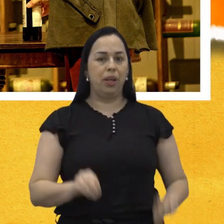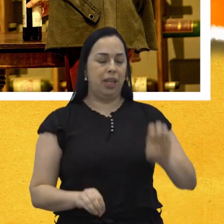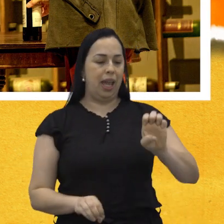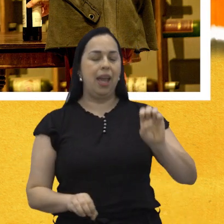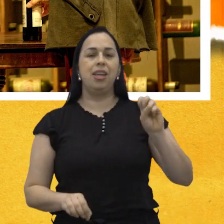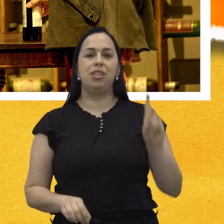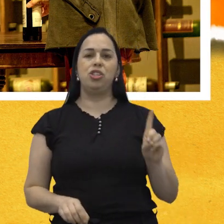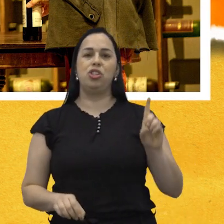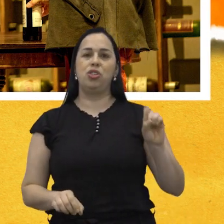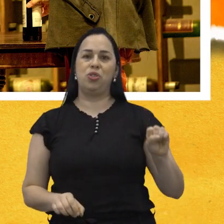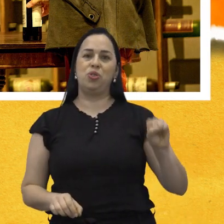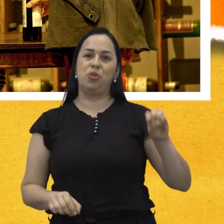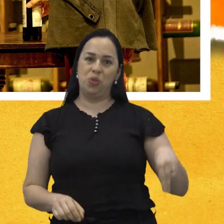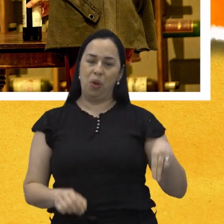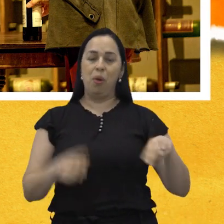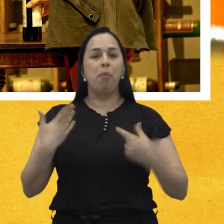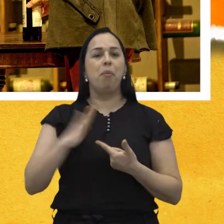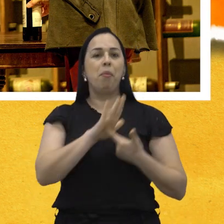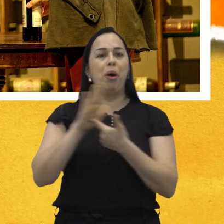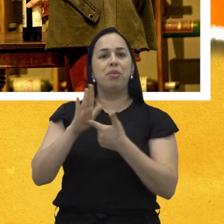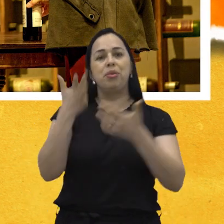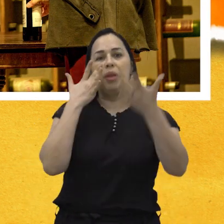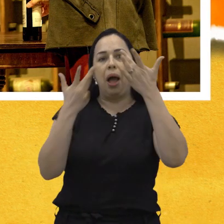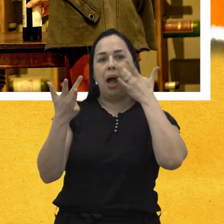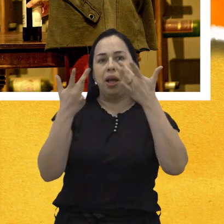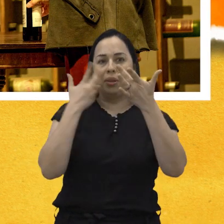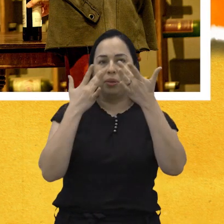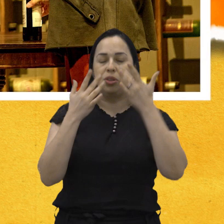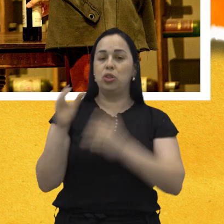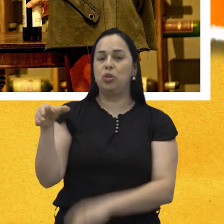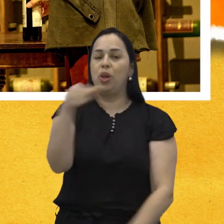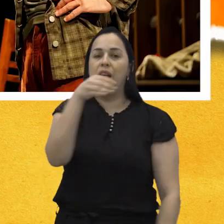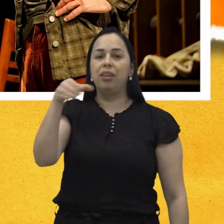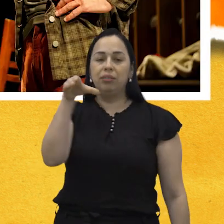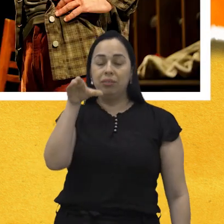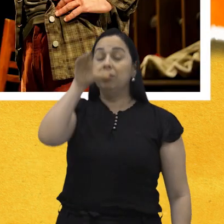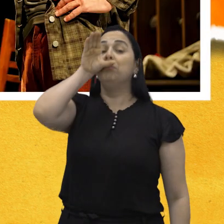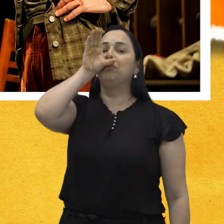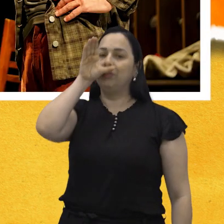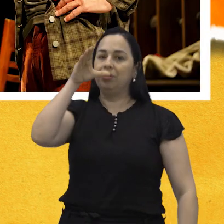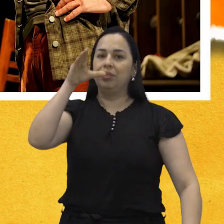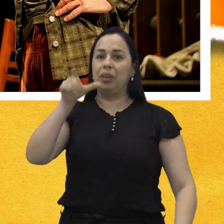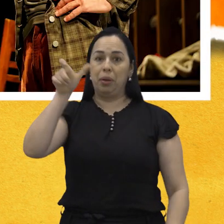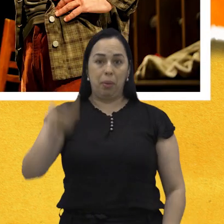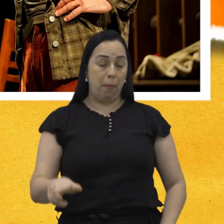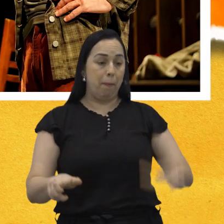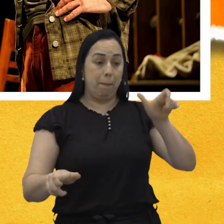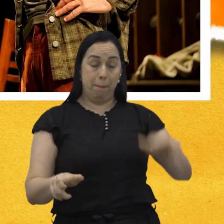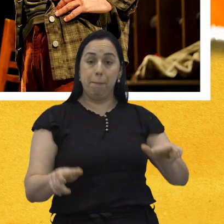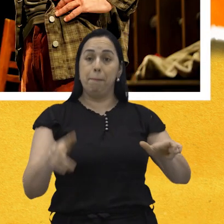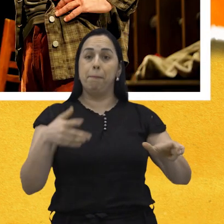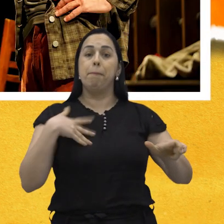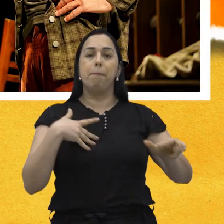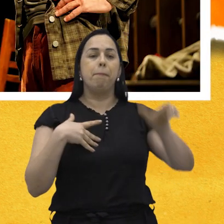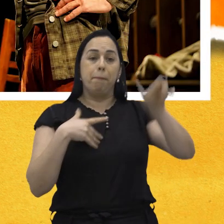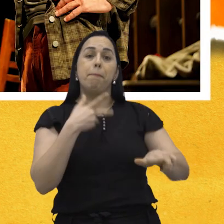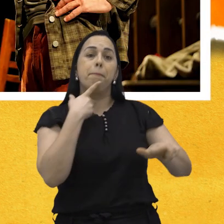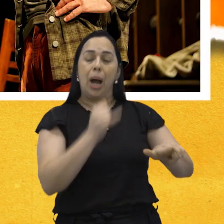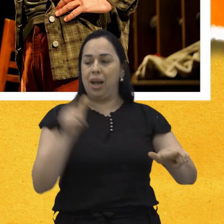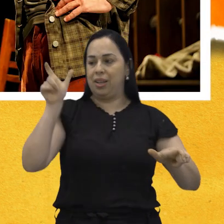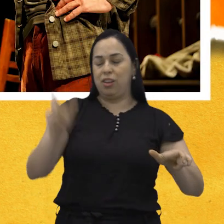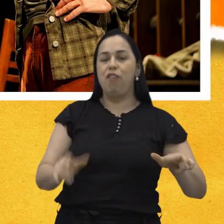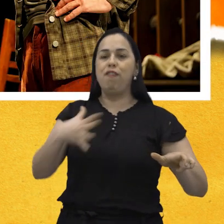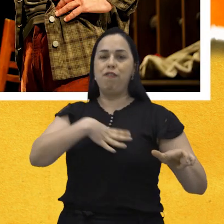Erson Capri estreiam a peça Memórias do Vinho Tinto no Teatro Colinas. A peça conta a história de um pai e um filho que,